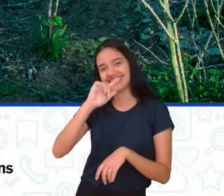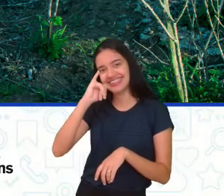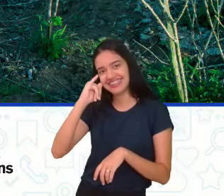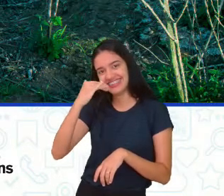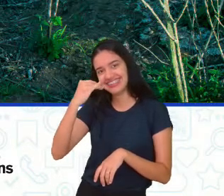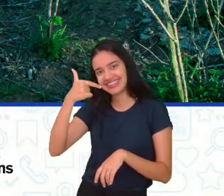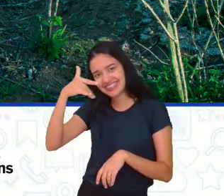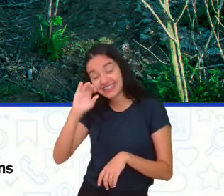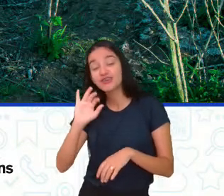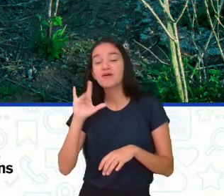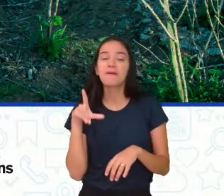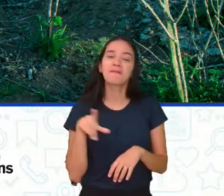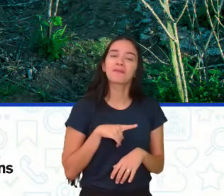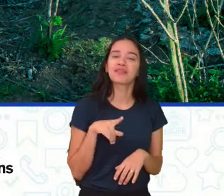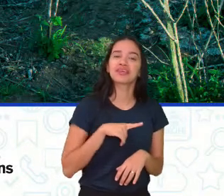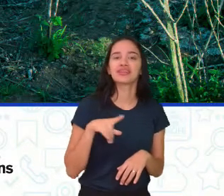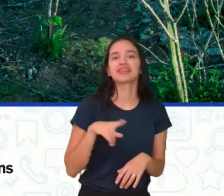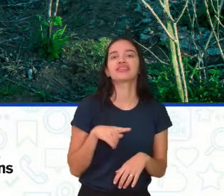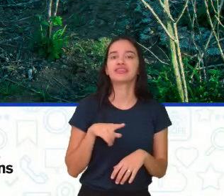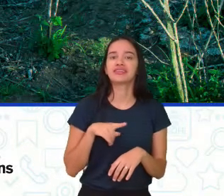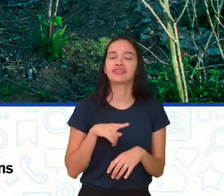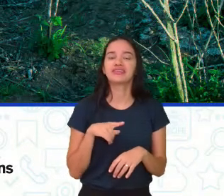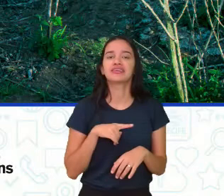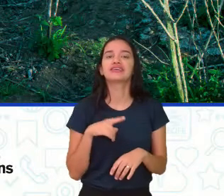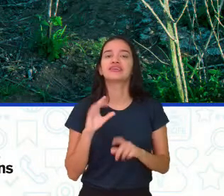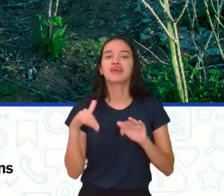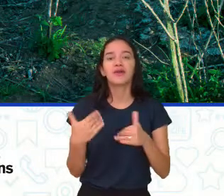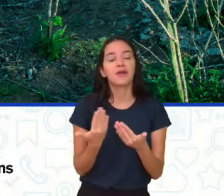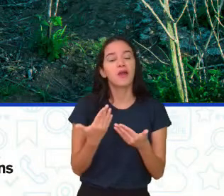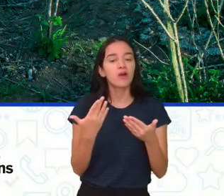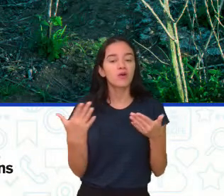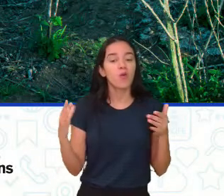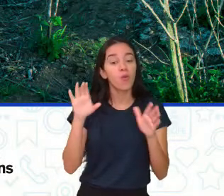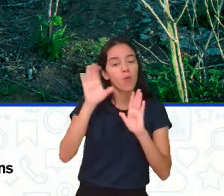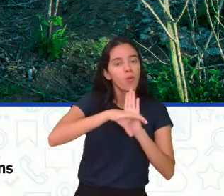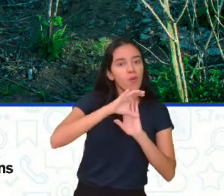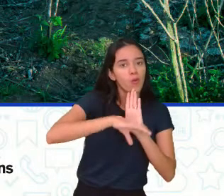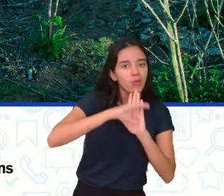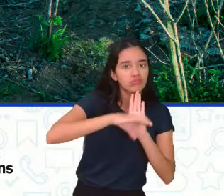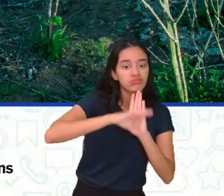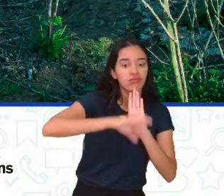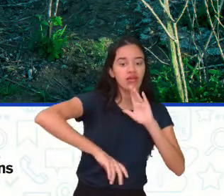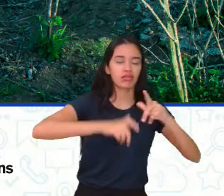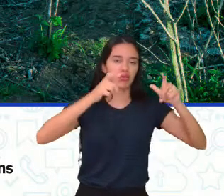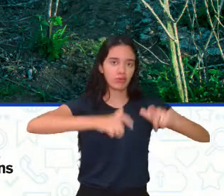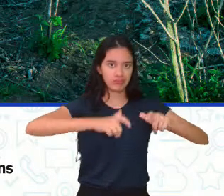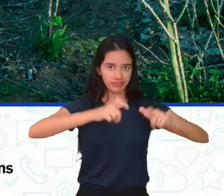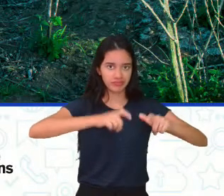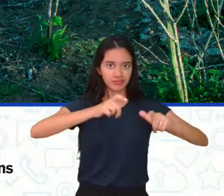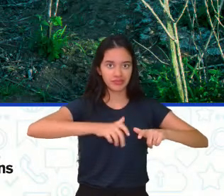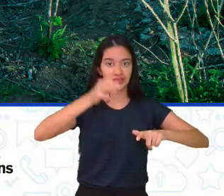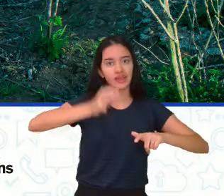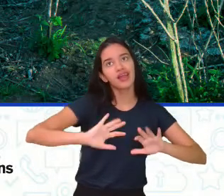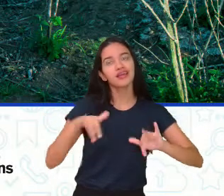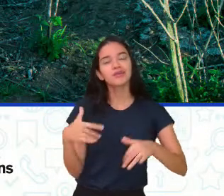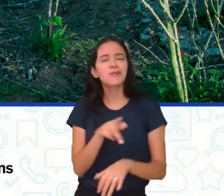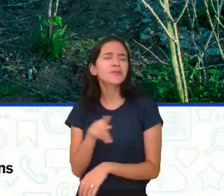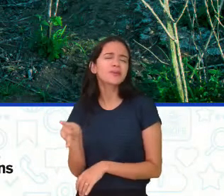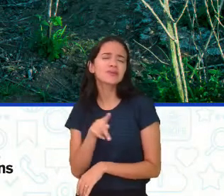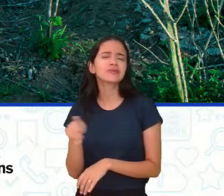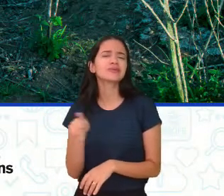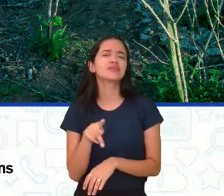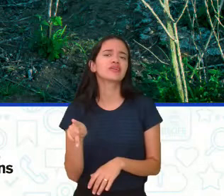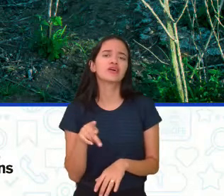Então, ou seja, tem essa questão da afetividade presa ao conceito do lugar. Aí, professor, o que são